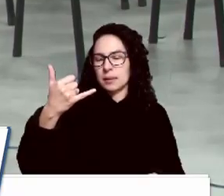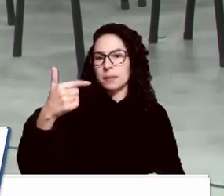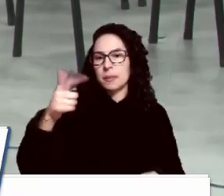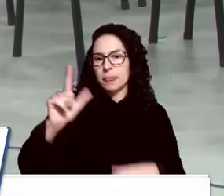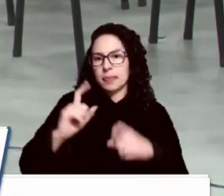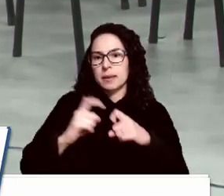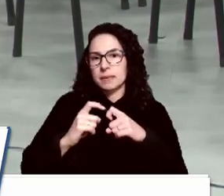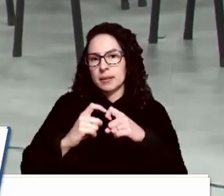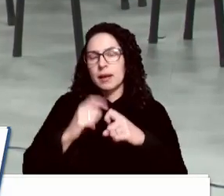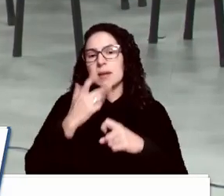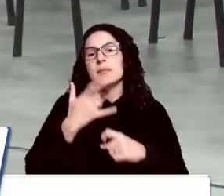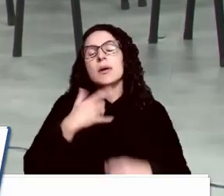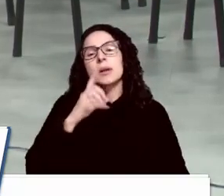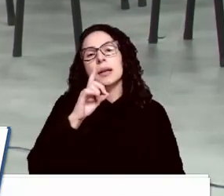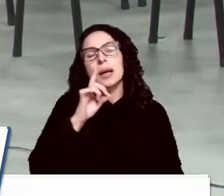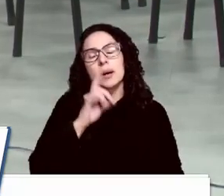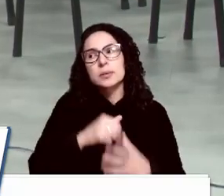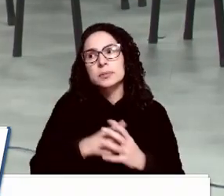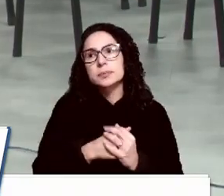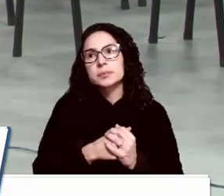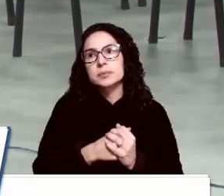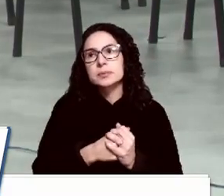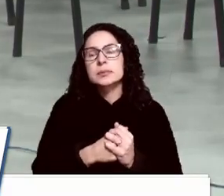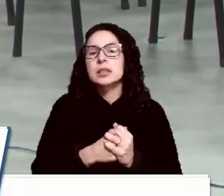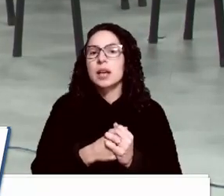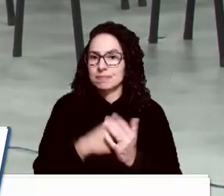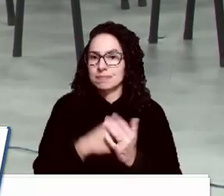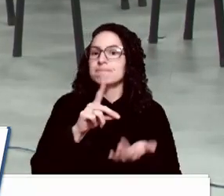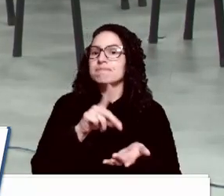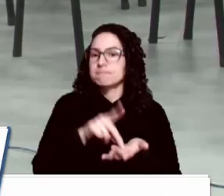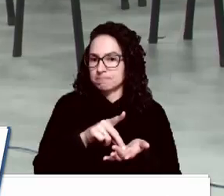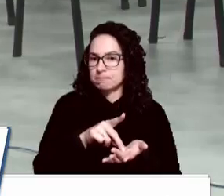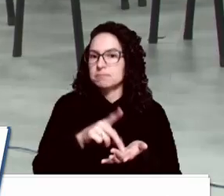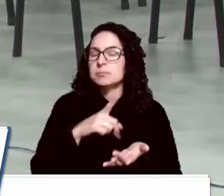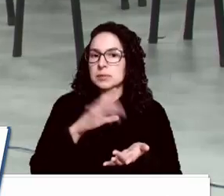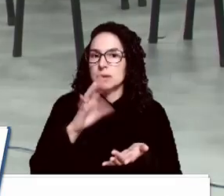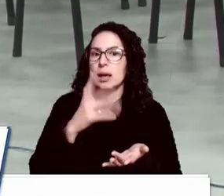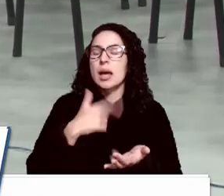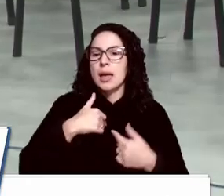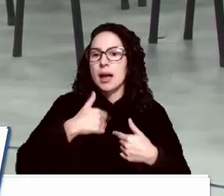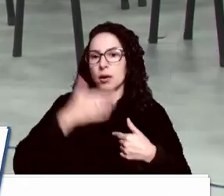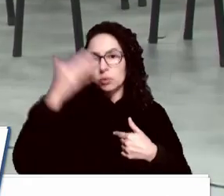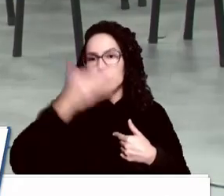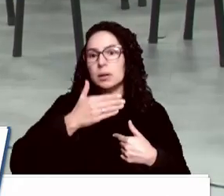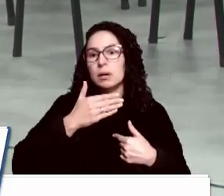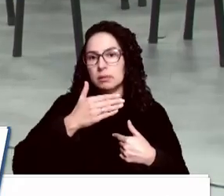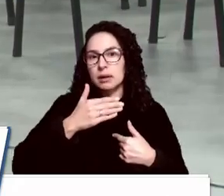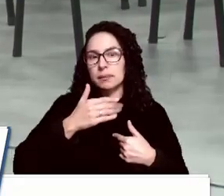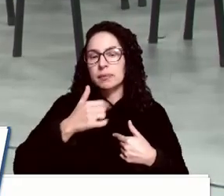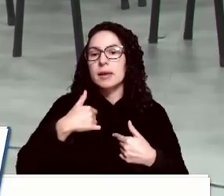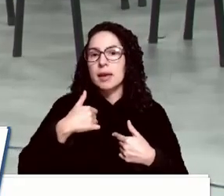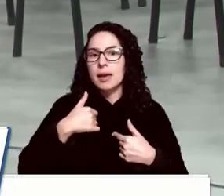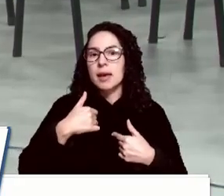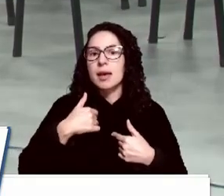Bassi, isso realmente está acontecendo, eu sou uma prova viva, eu estou indo